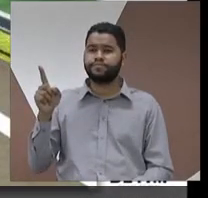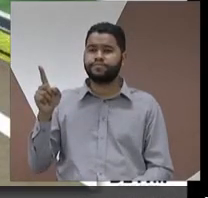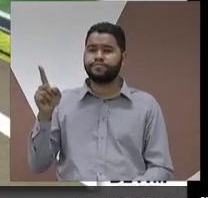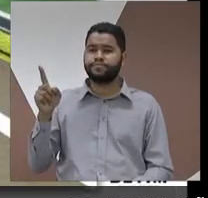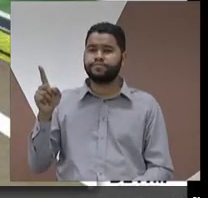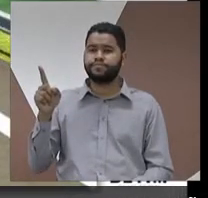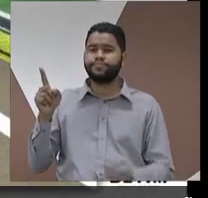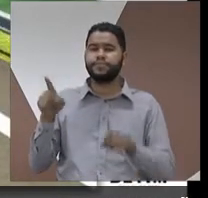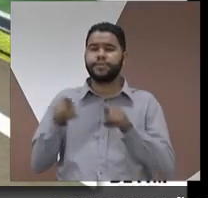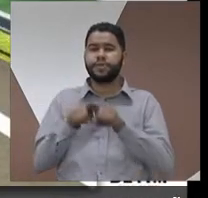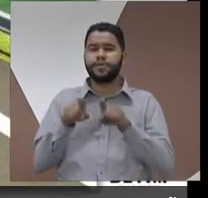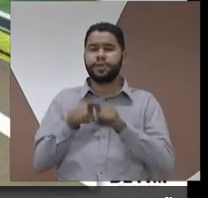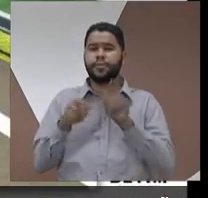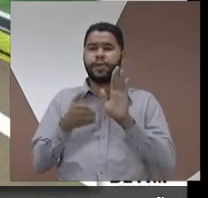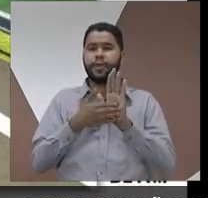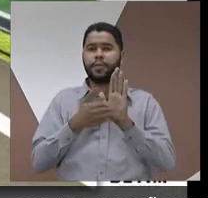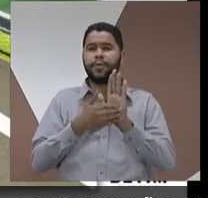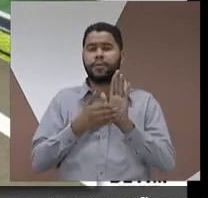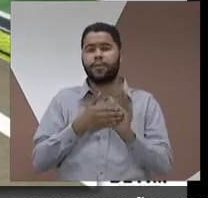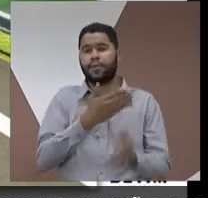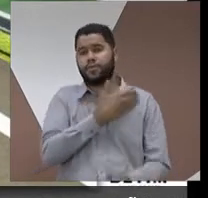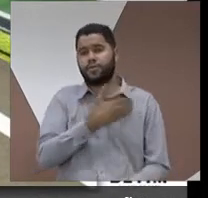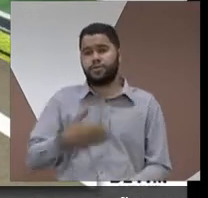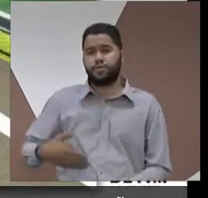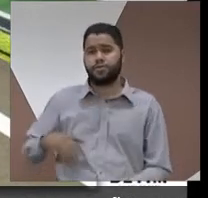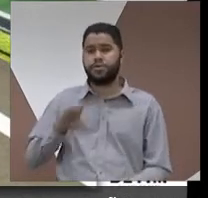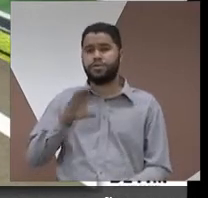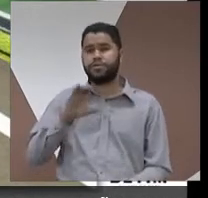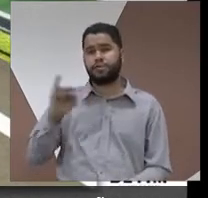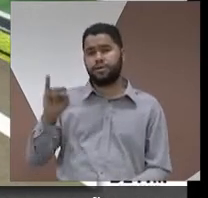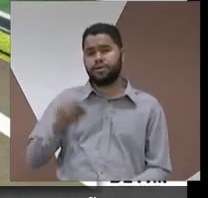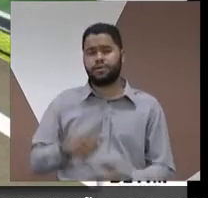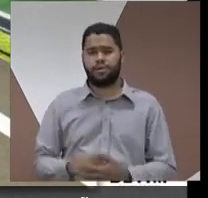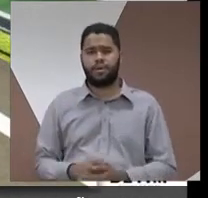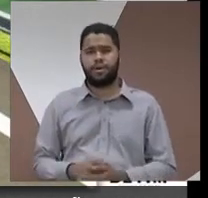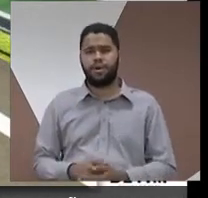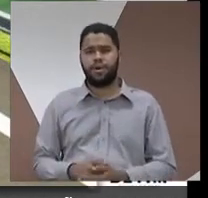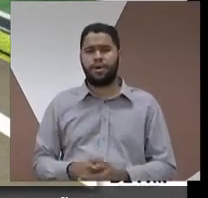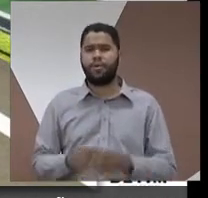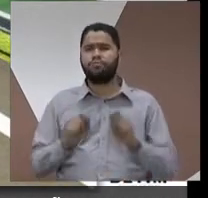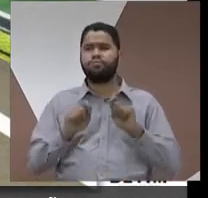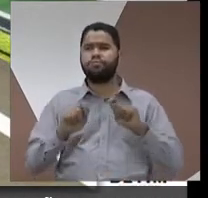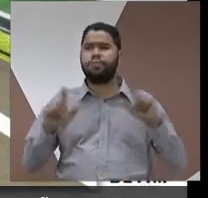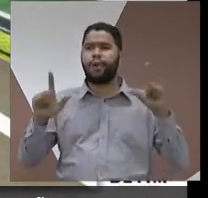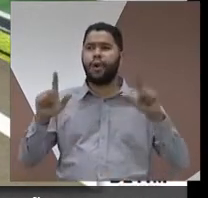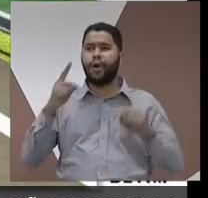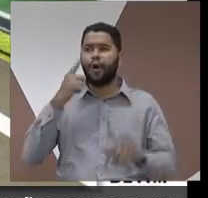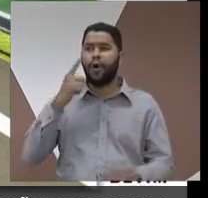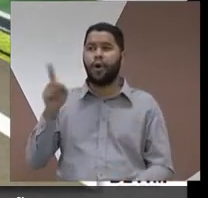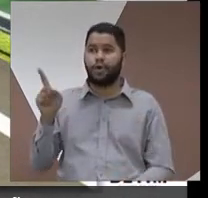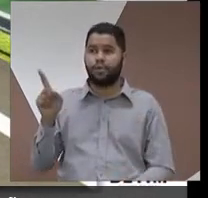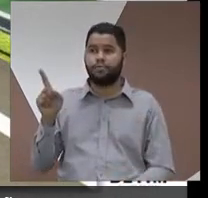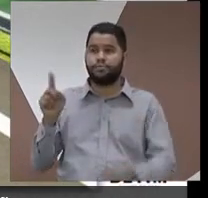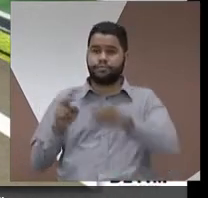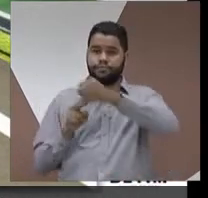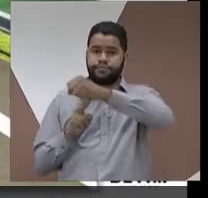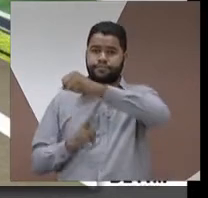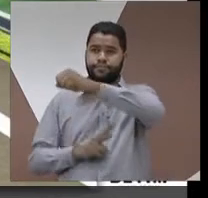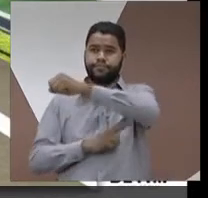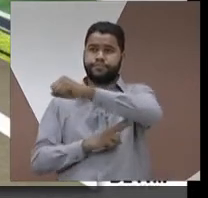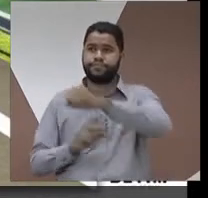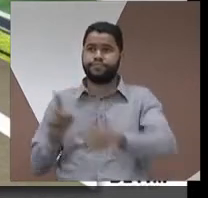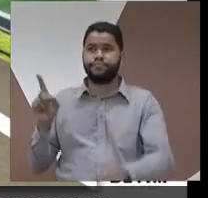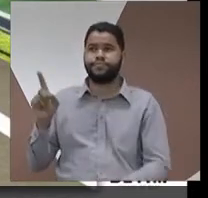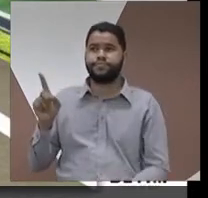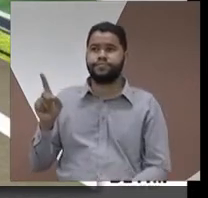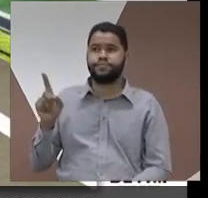da proposta do Estado, da CEINFRA. Como é que são projetados os viadutos? Essa é a maquete dos viadutos. Os viadutos não